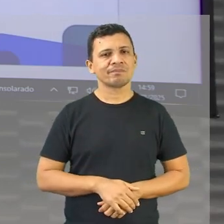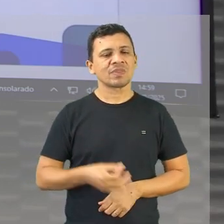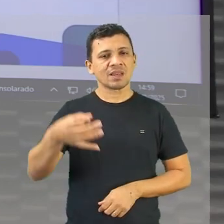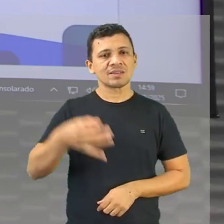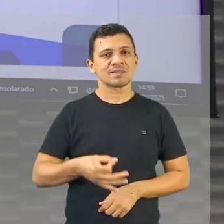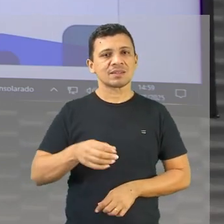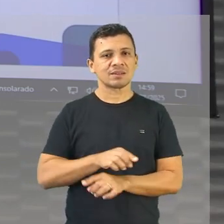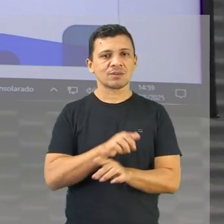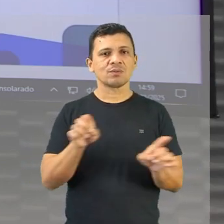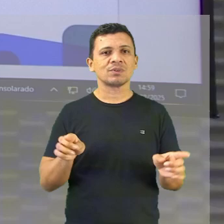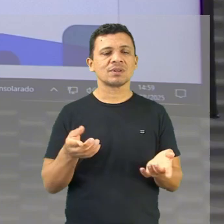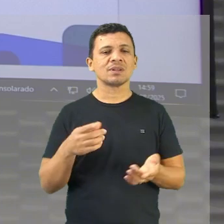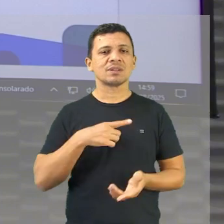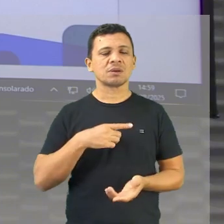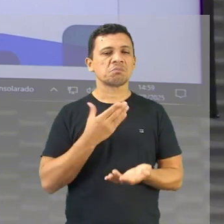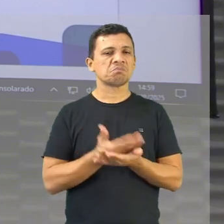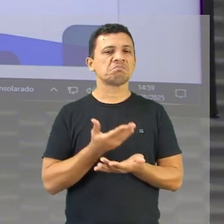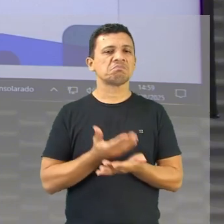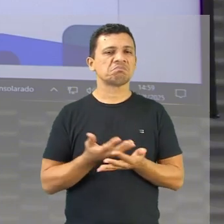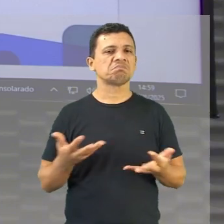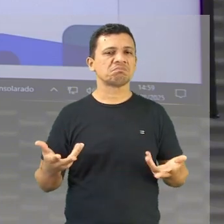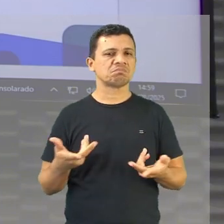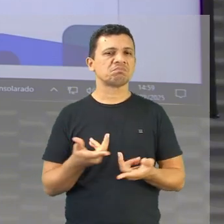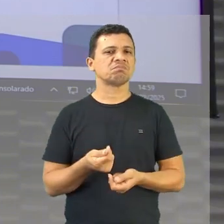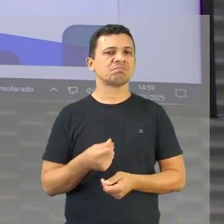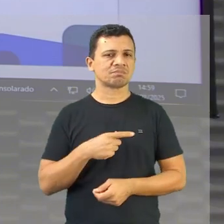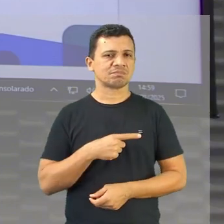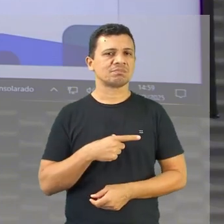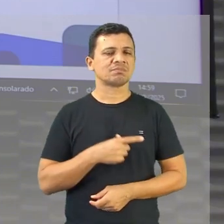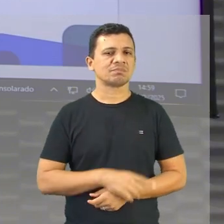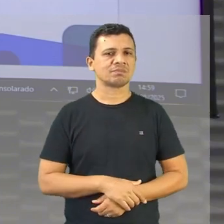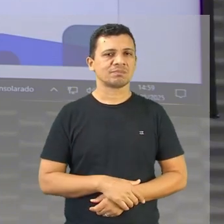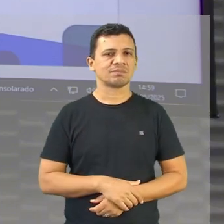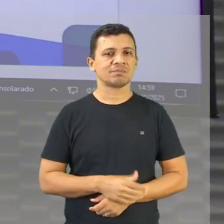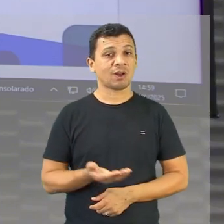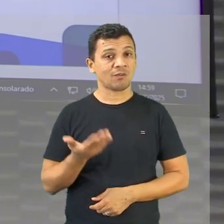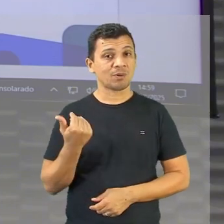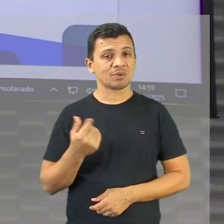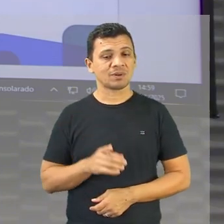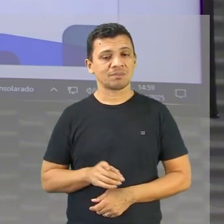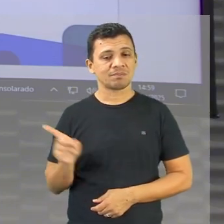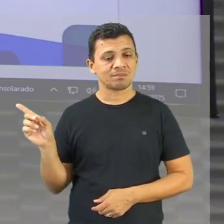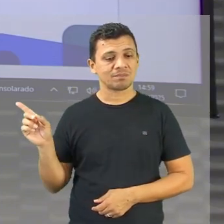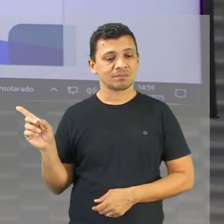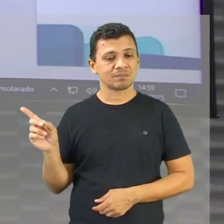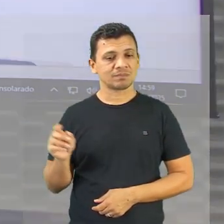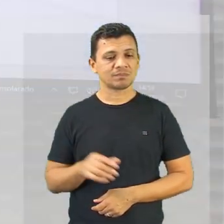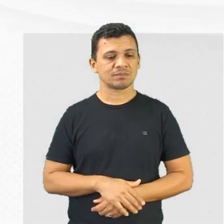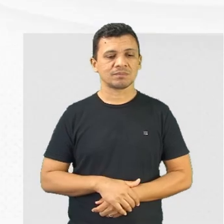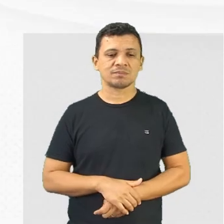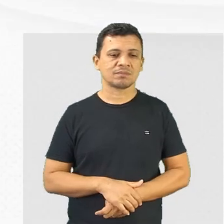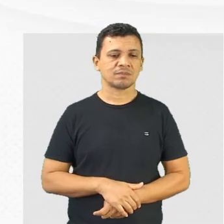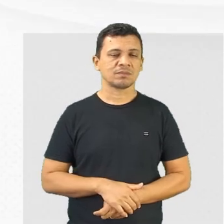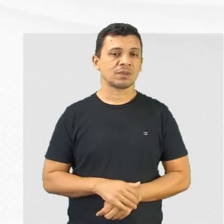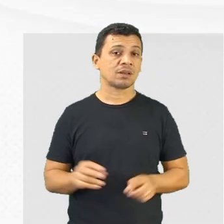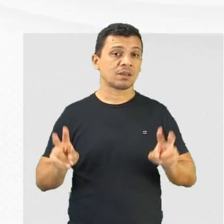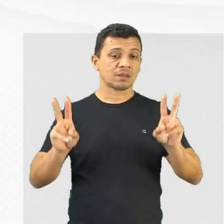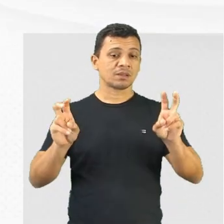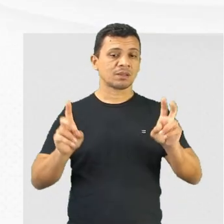você vai ter aí um estudo muito qualificado. Então vamos lá, sem mais delongas, né? O tema